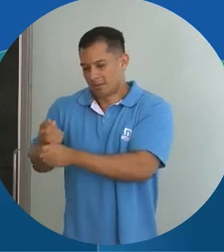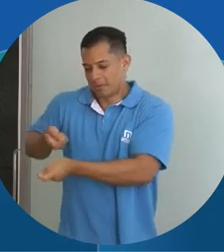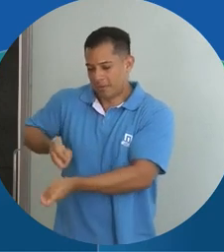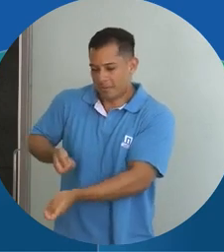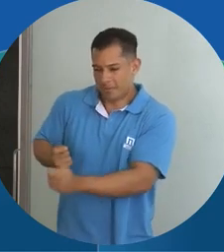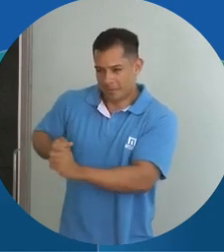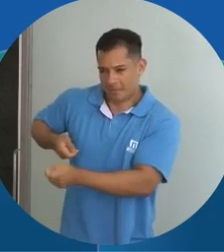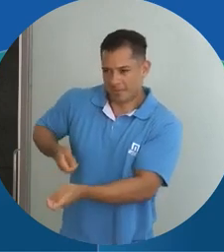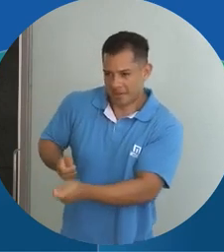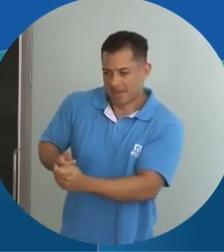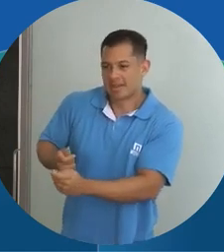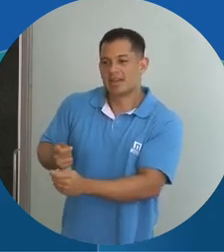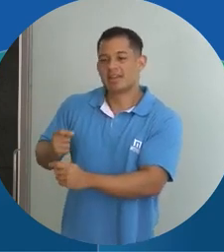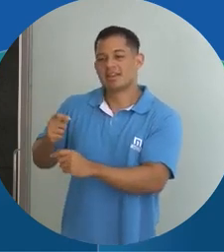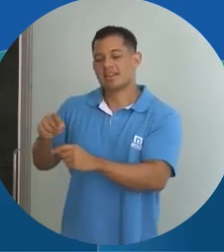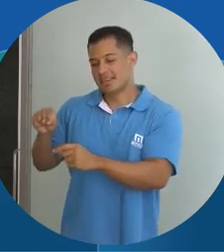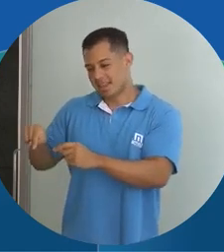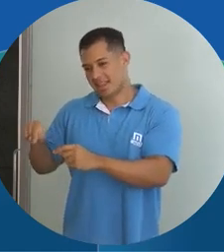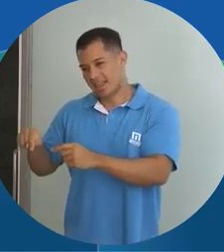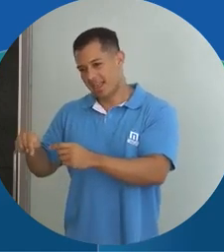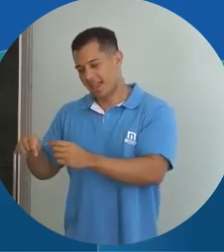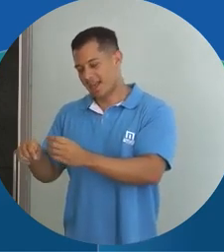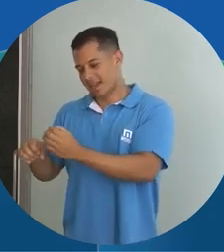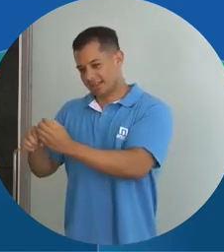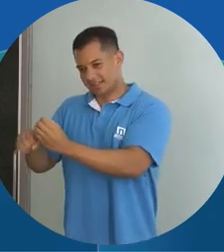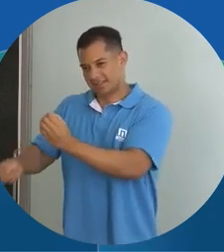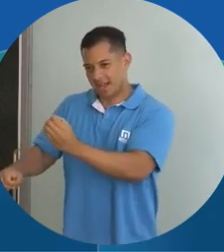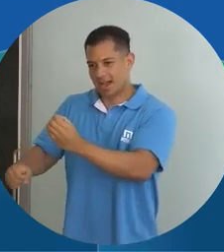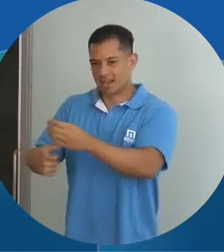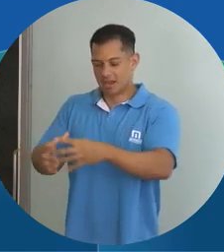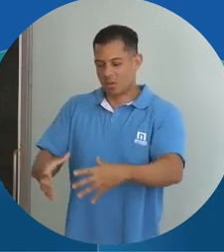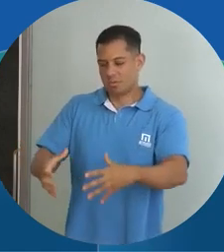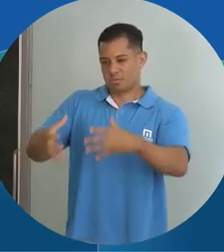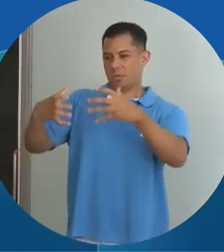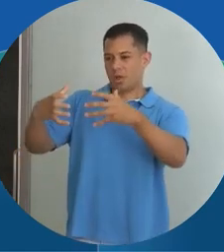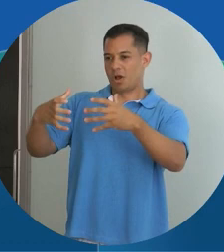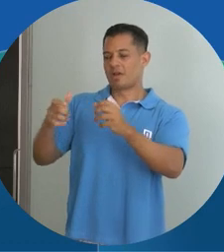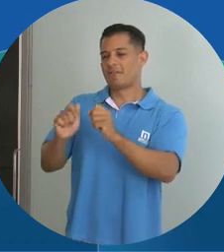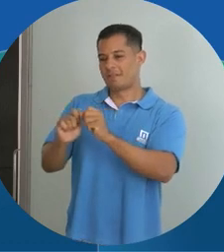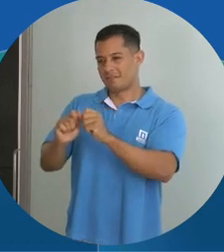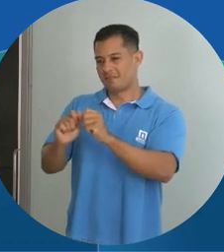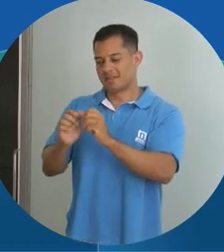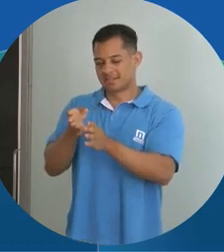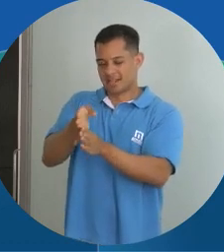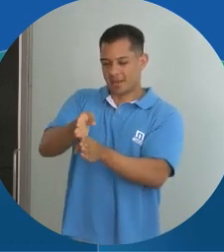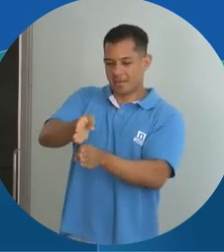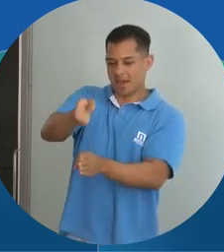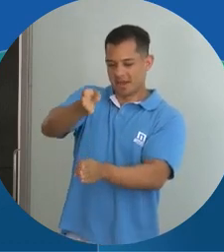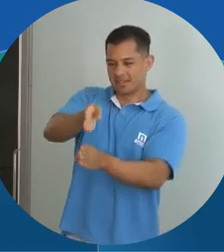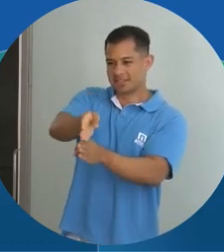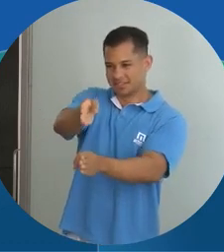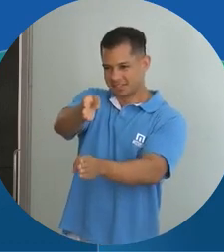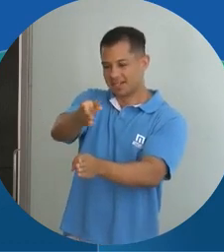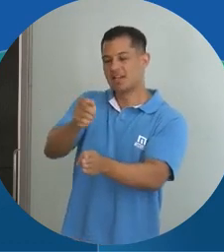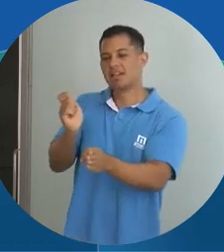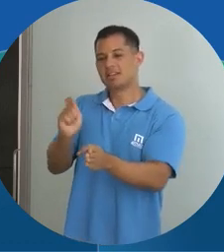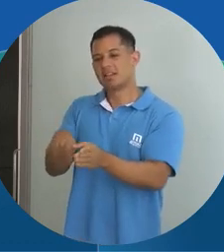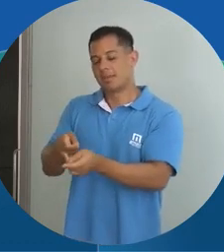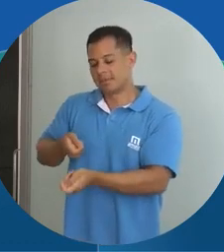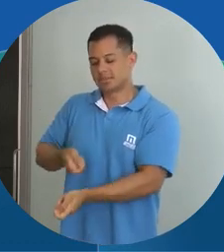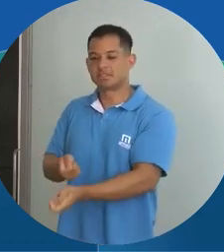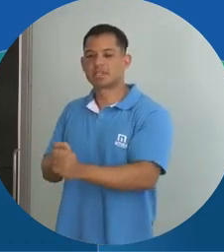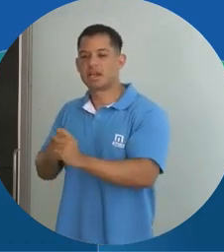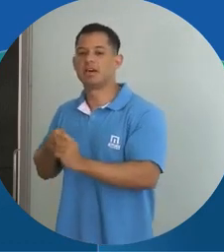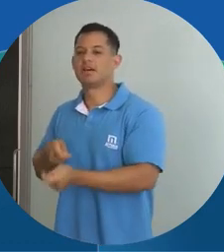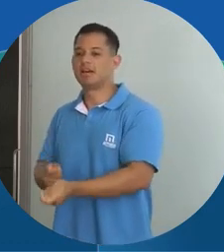E essa própria estaca do bloco e as estacas que foram feitas nas periferias da parede permitiram a escavação